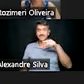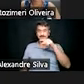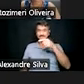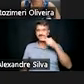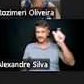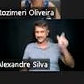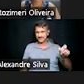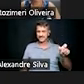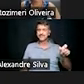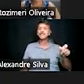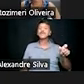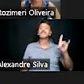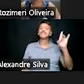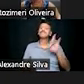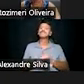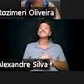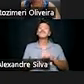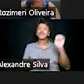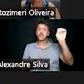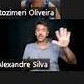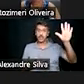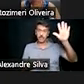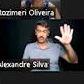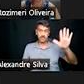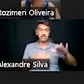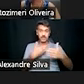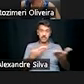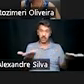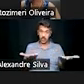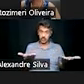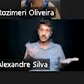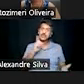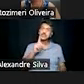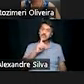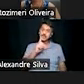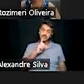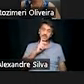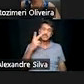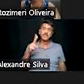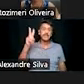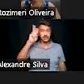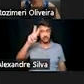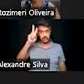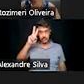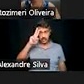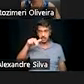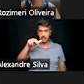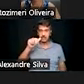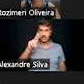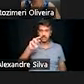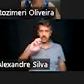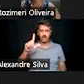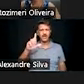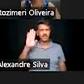Que é o fato de que na Europa, e mesmo hoje nos Estados Unidos, a história natural, a